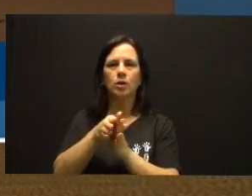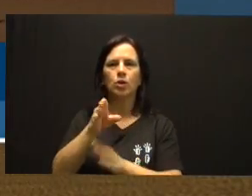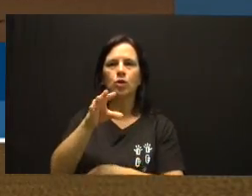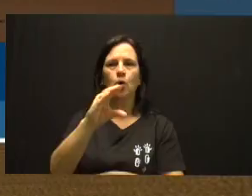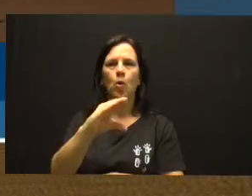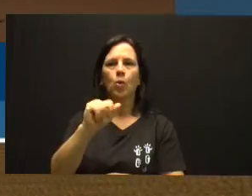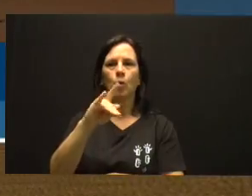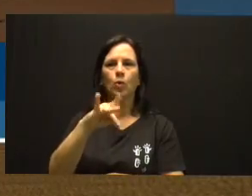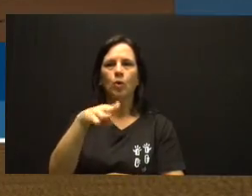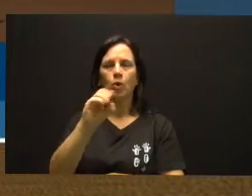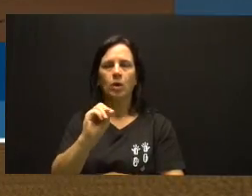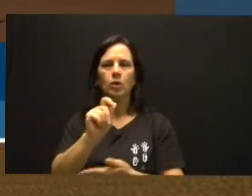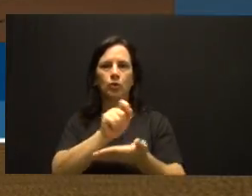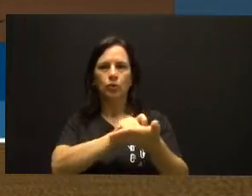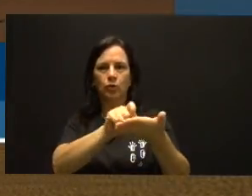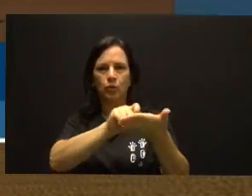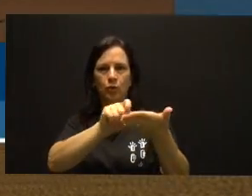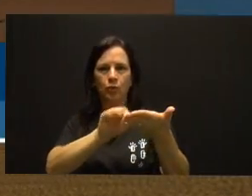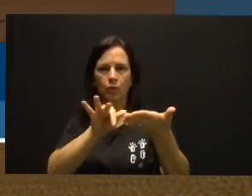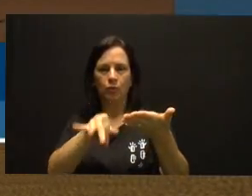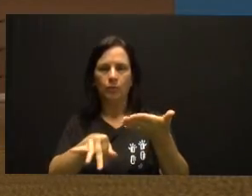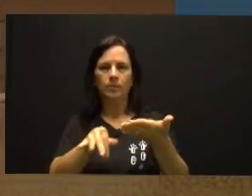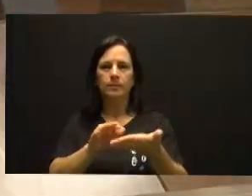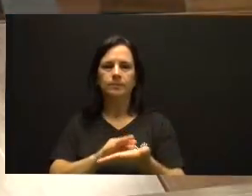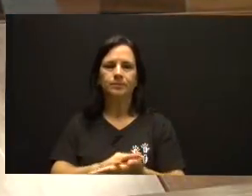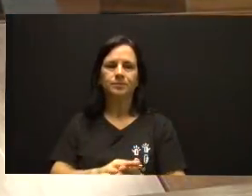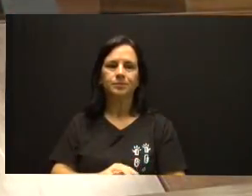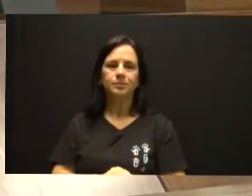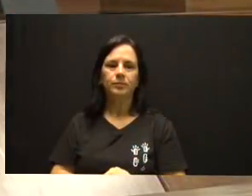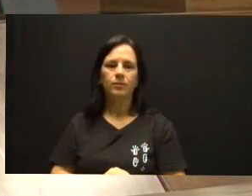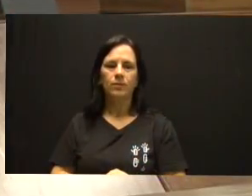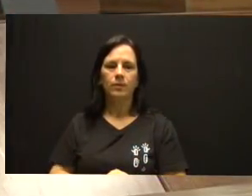instituição. Sala Dona Helena Melete Cunha.